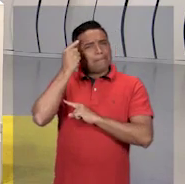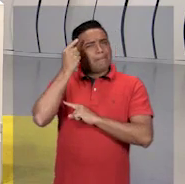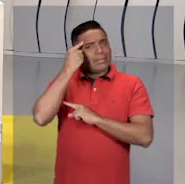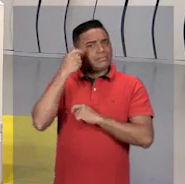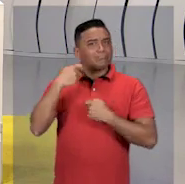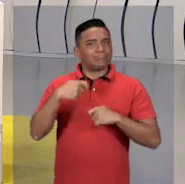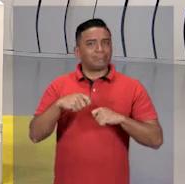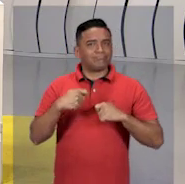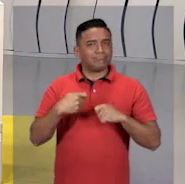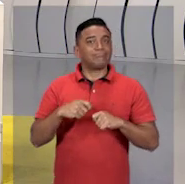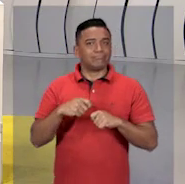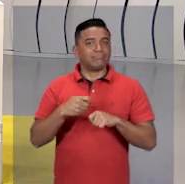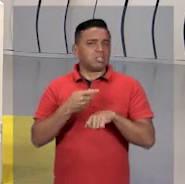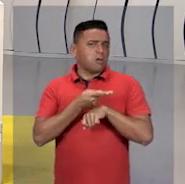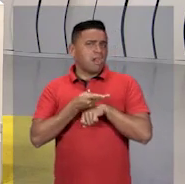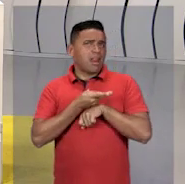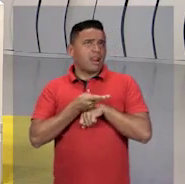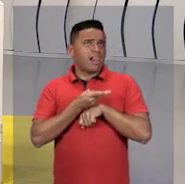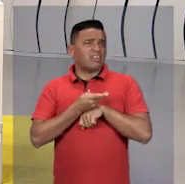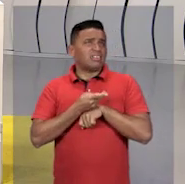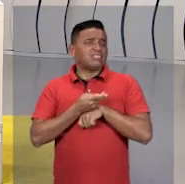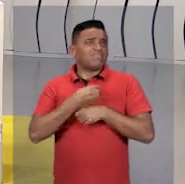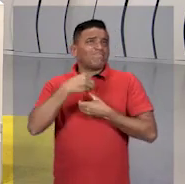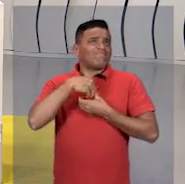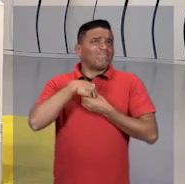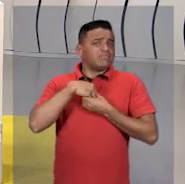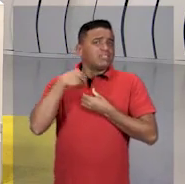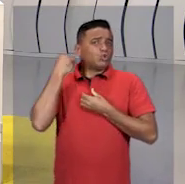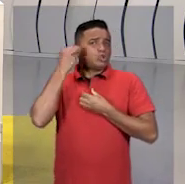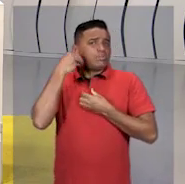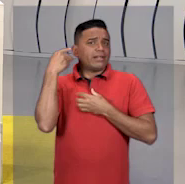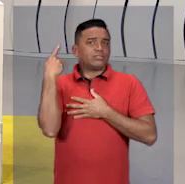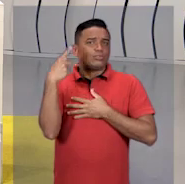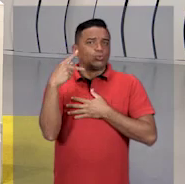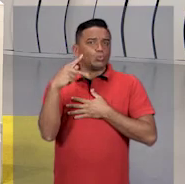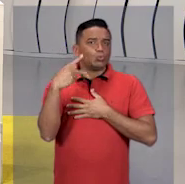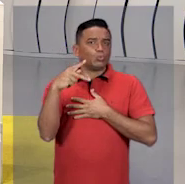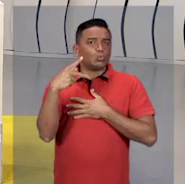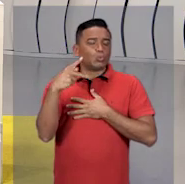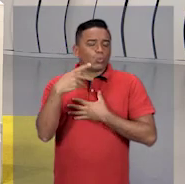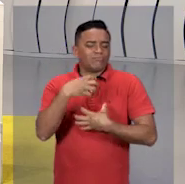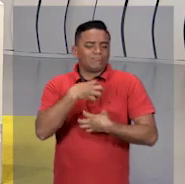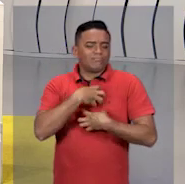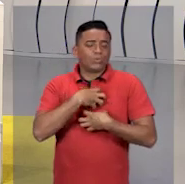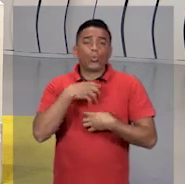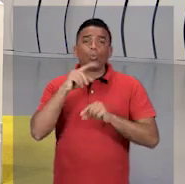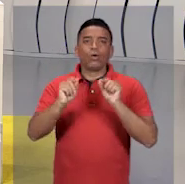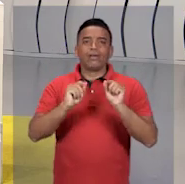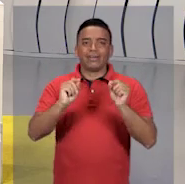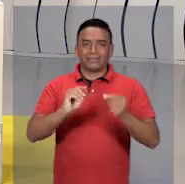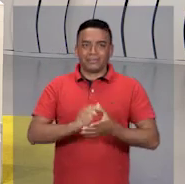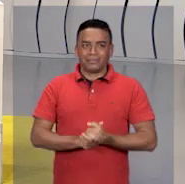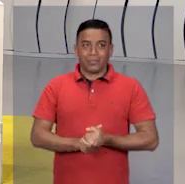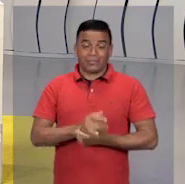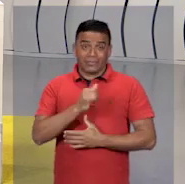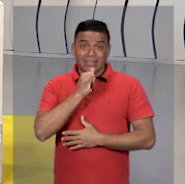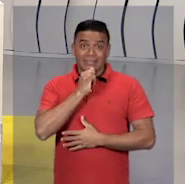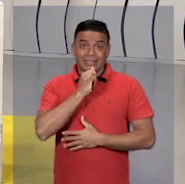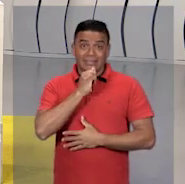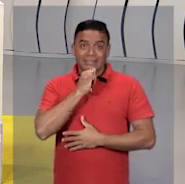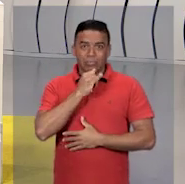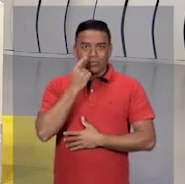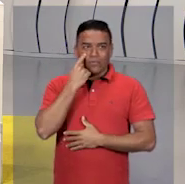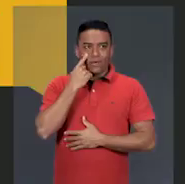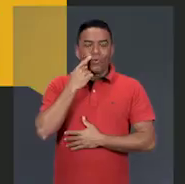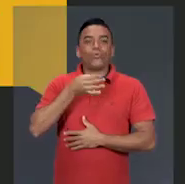que, vai buscar em você que está vendo aquilo, despertar algum sentimento. O exemplo que eu trouxe